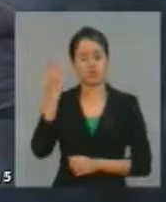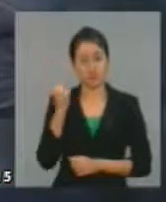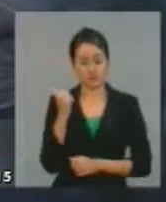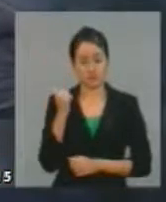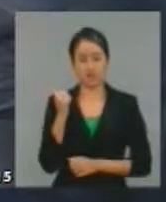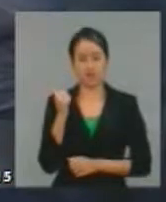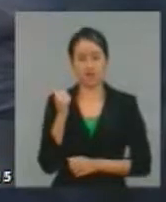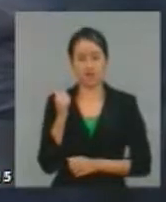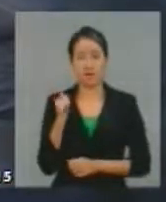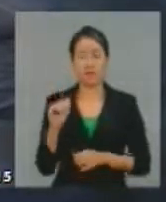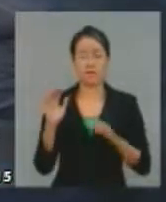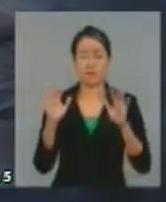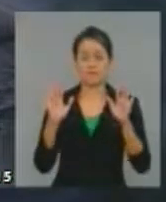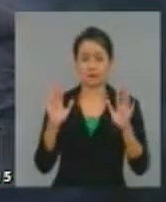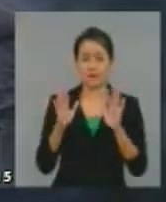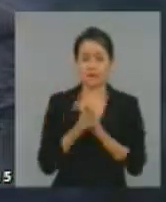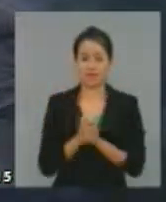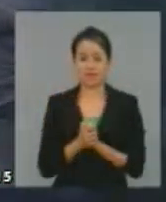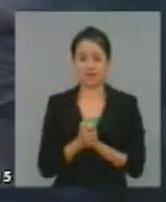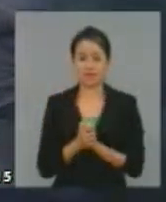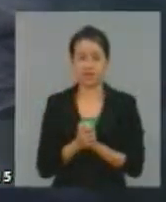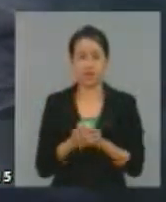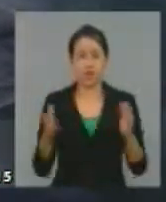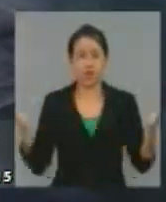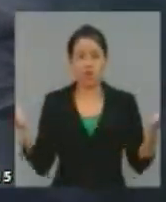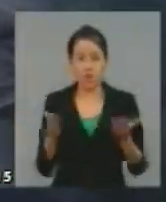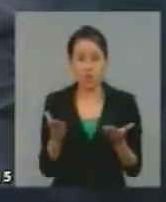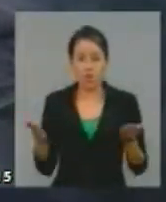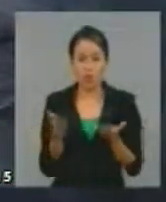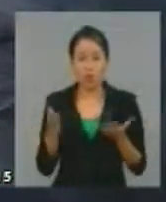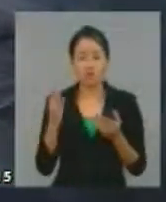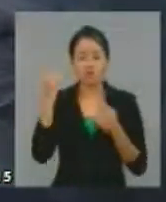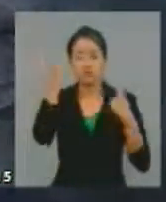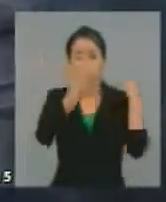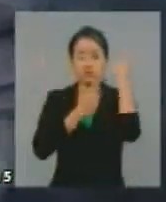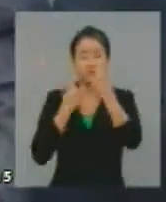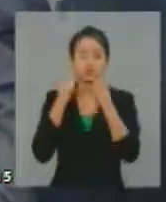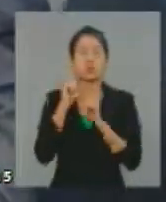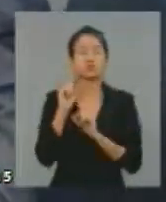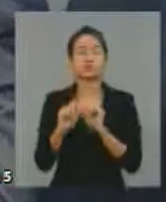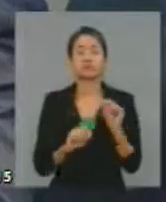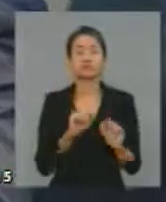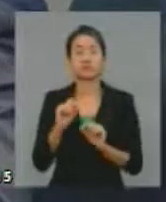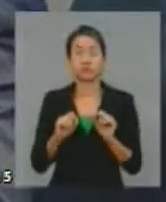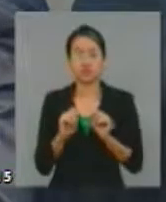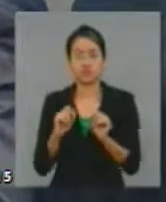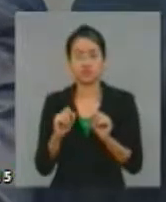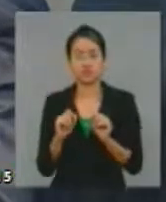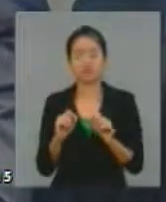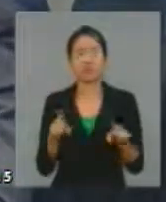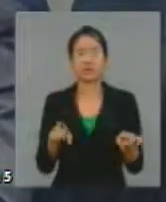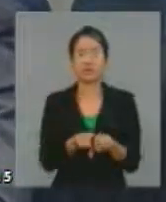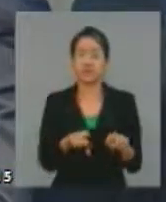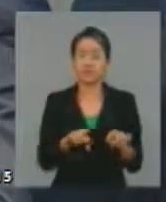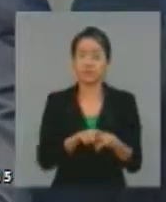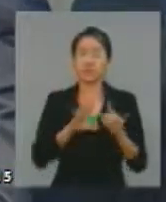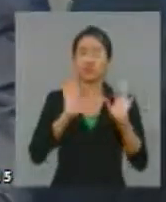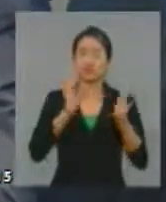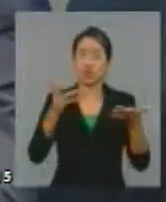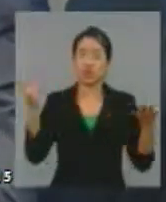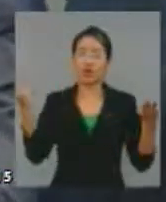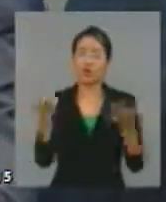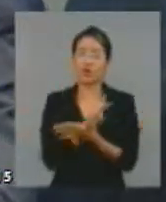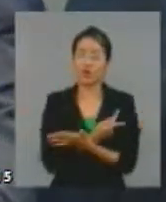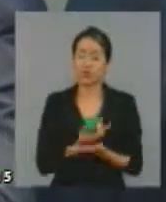hoje também... 2,96, deputado. Mas hoje também, o que nos preocupa, e o seu pronunciamento vem nessa direção, é que também já acontece também nos meios das